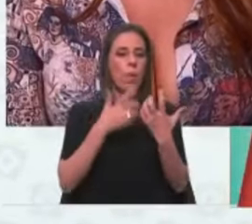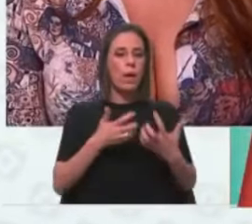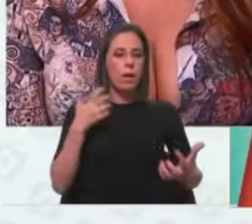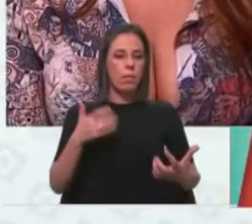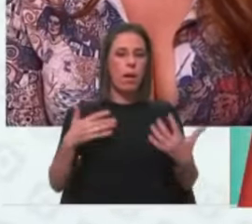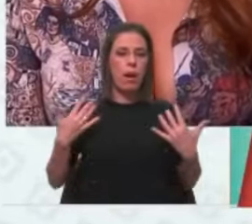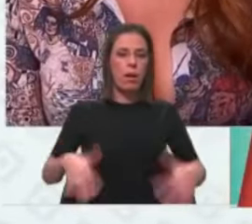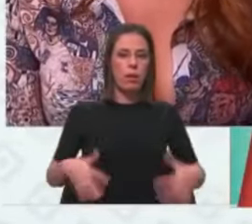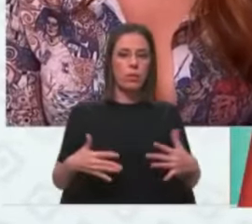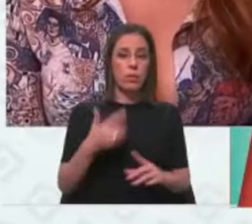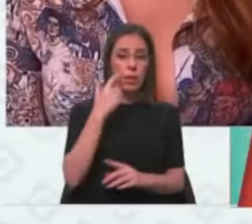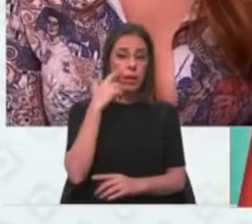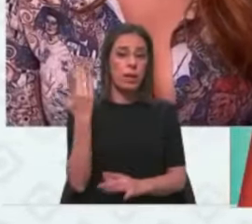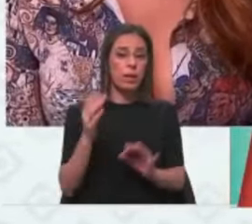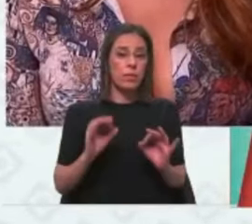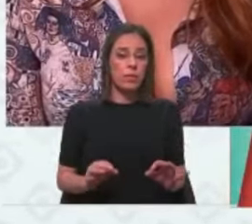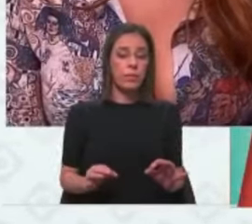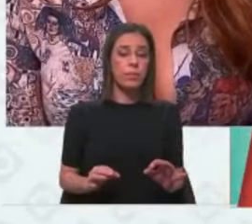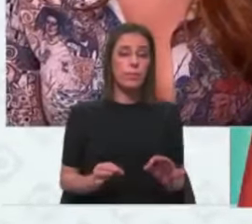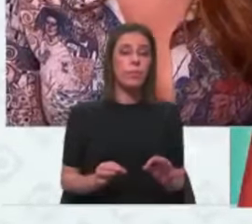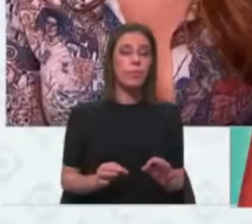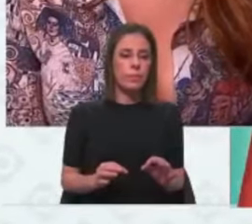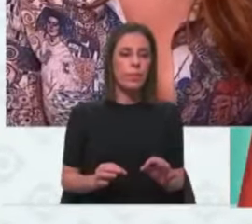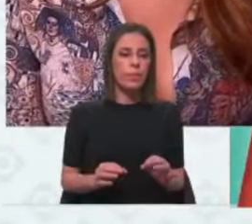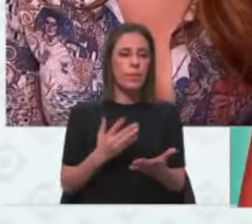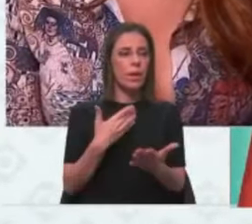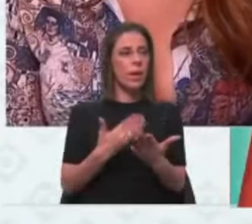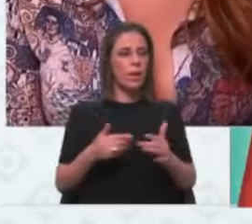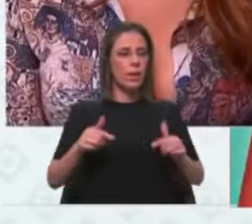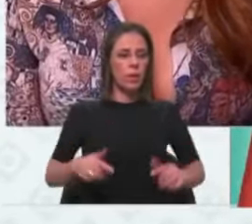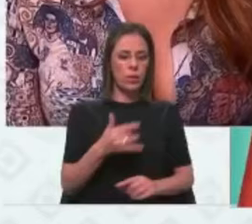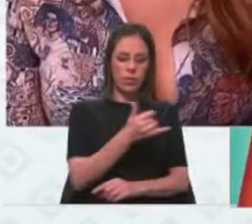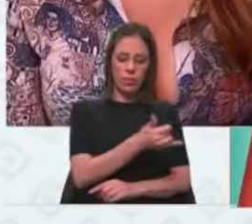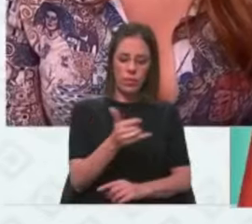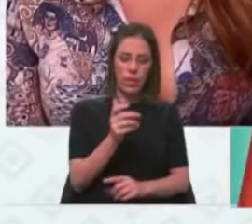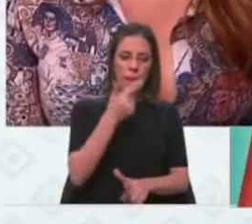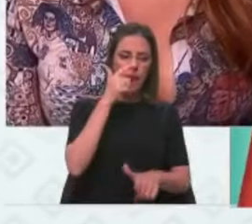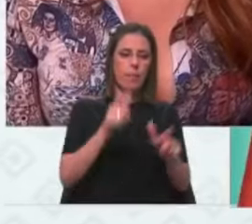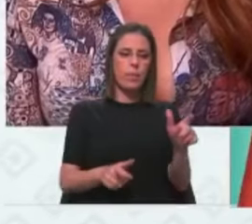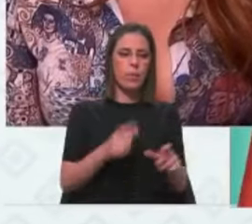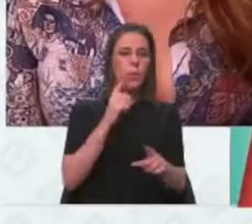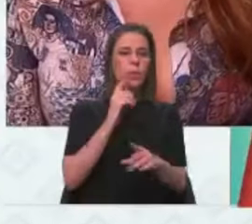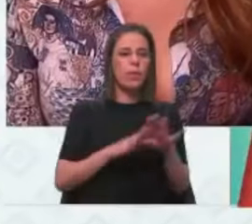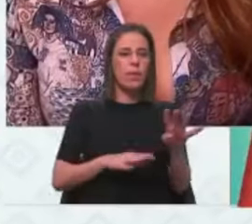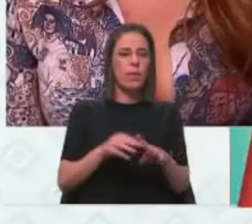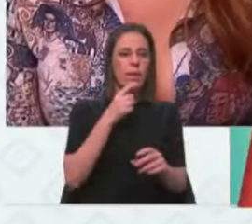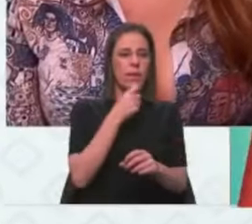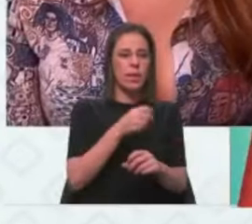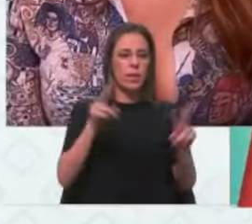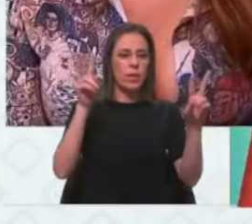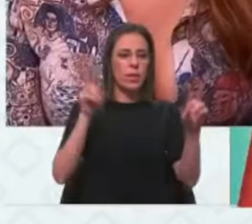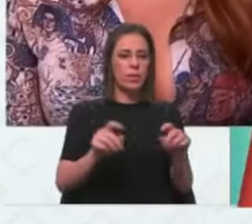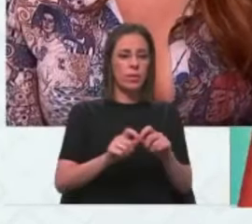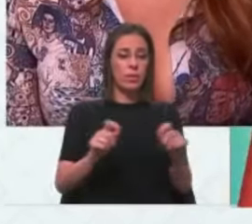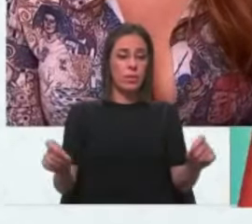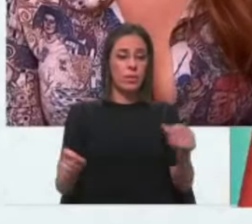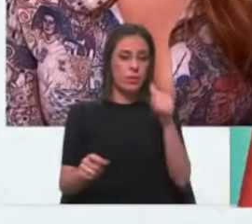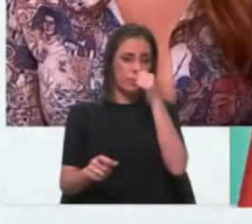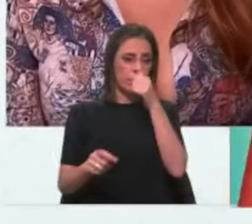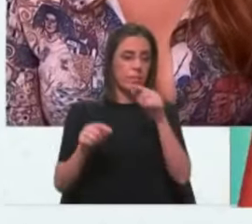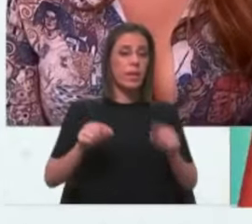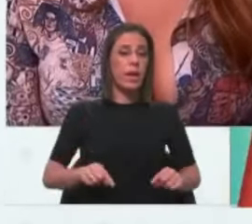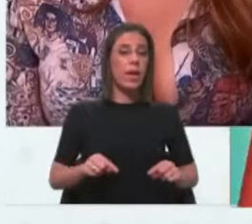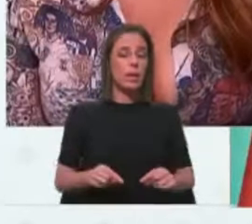impacto inacreditável. Até hoje, 22 anos depois, há pessoas que reproduzem as tuas frases na íntegra. Ainda hoje.